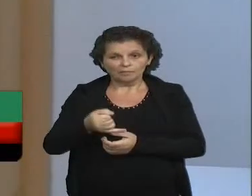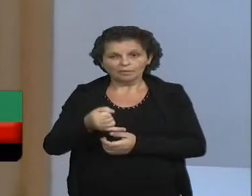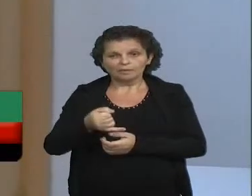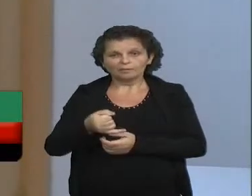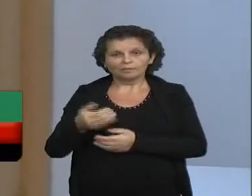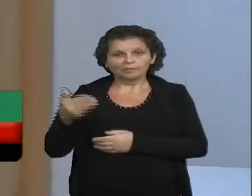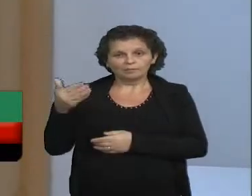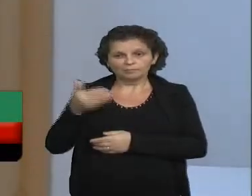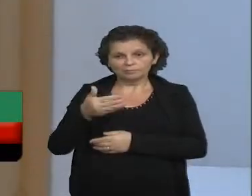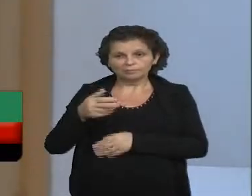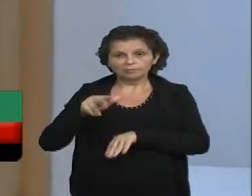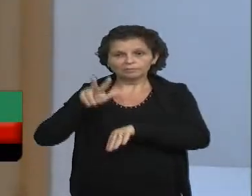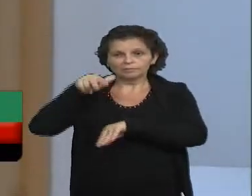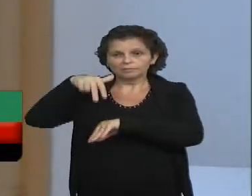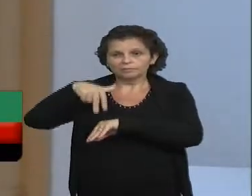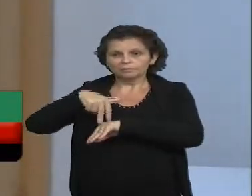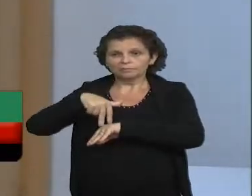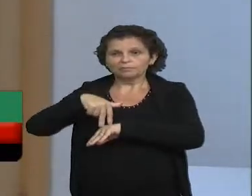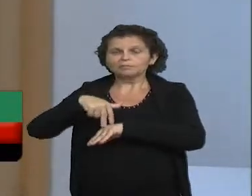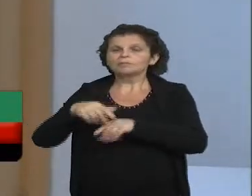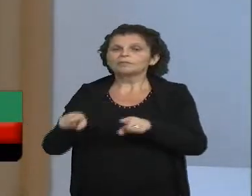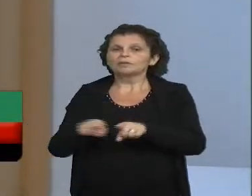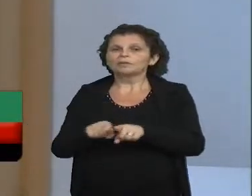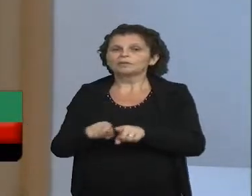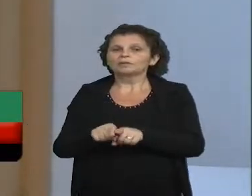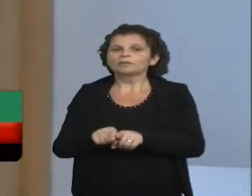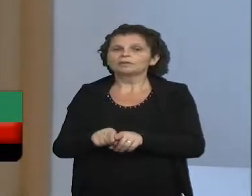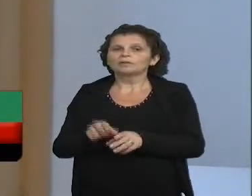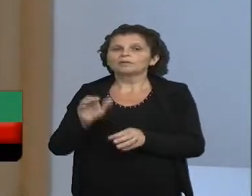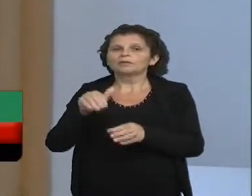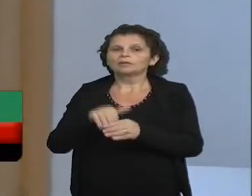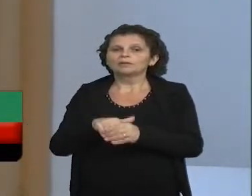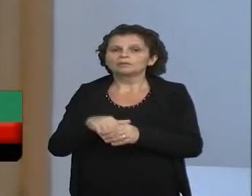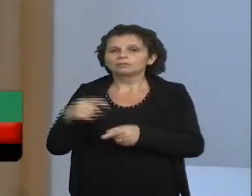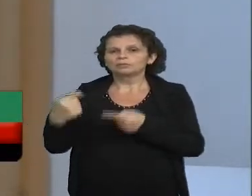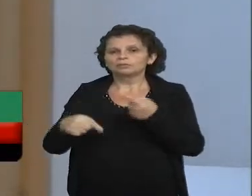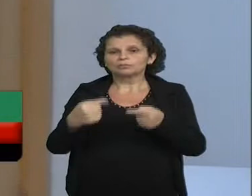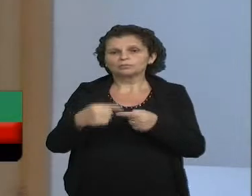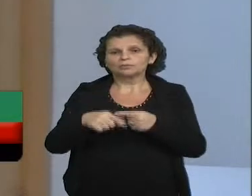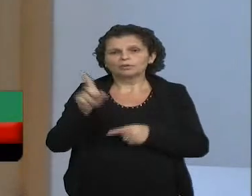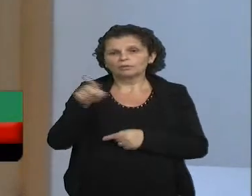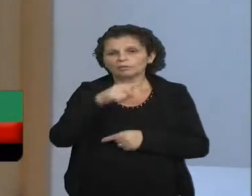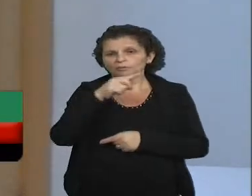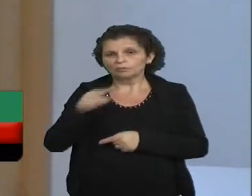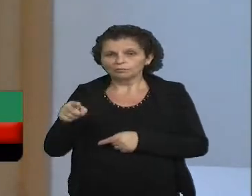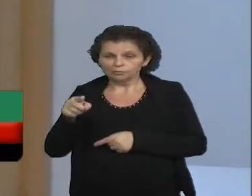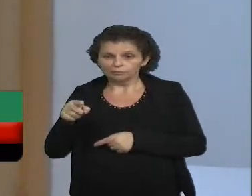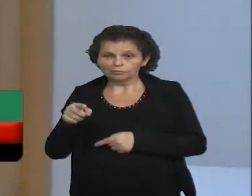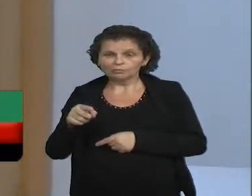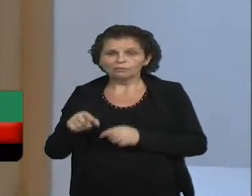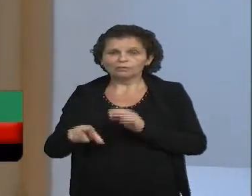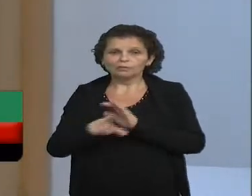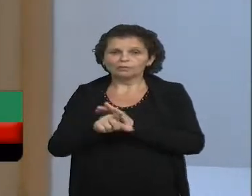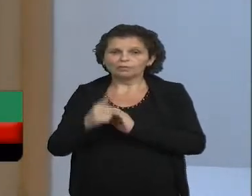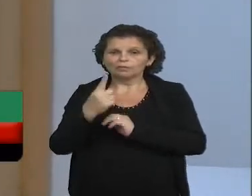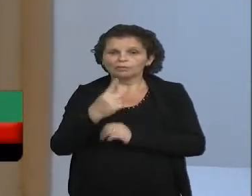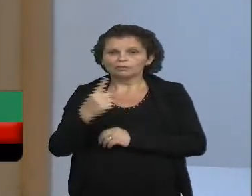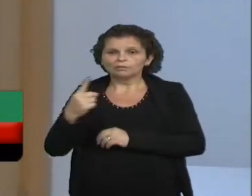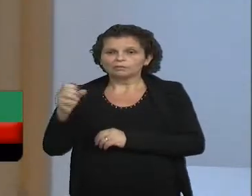a minha vinda à tribuna, nós estamos agora votando, né, discutindo o veto total ao projeto de lei